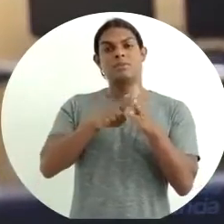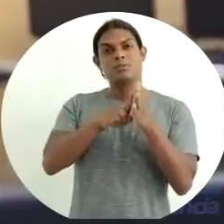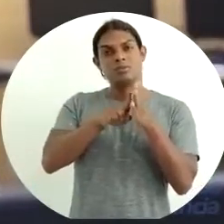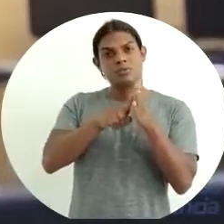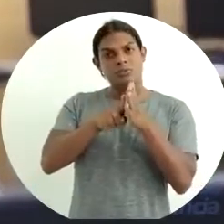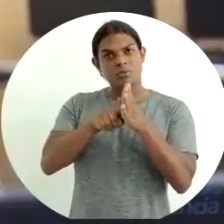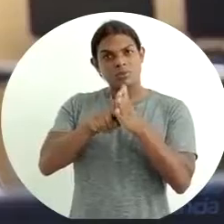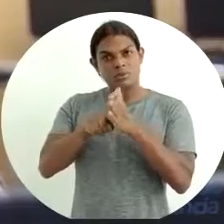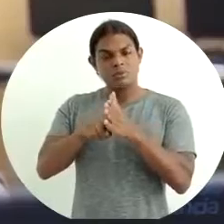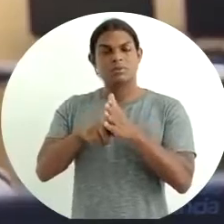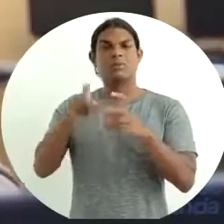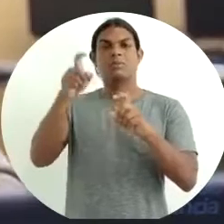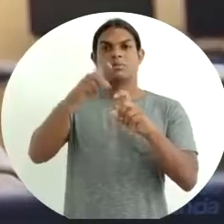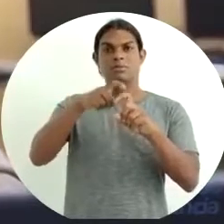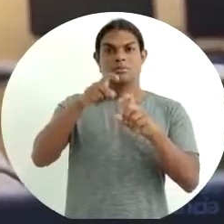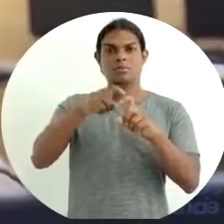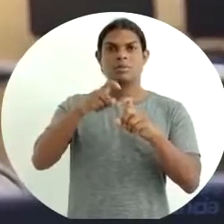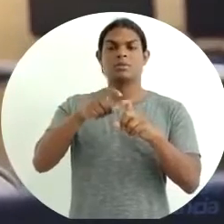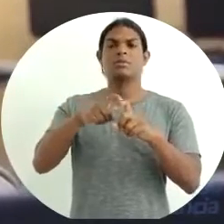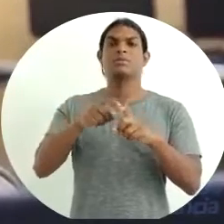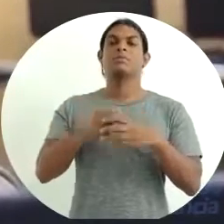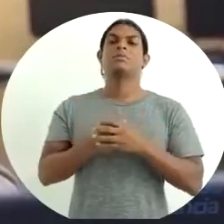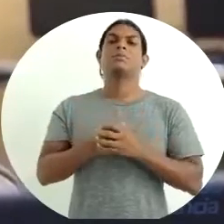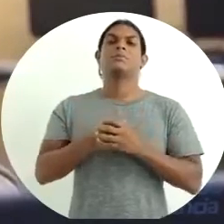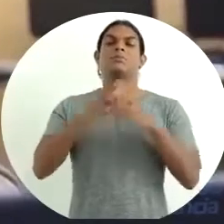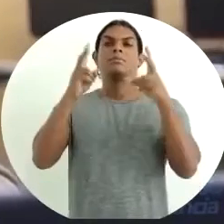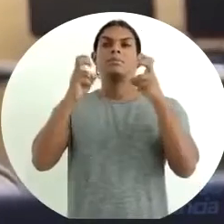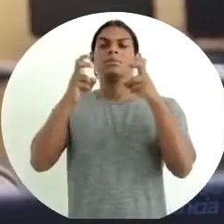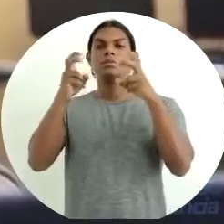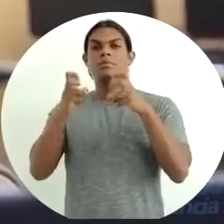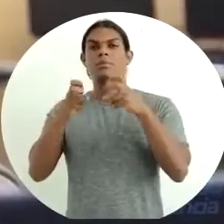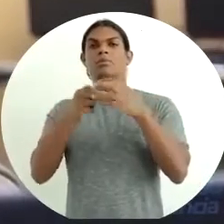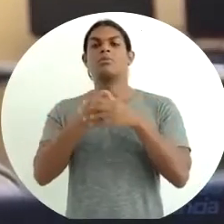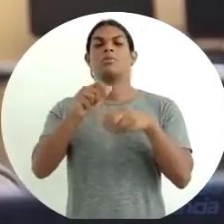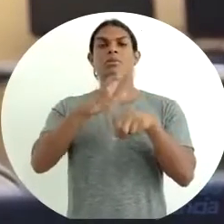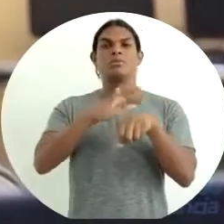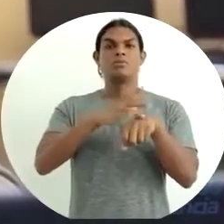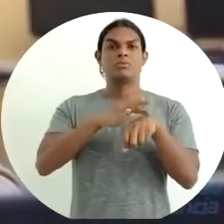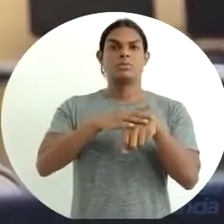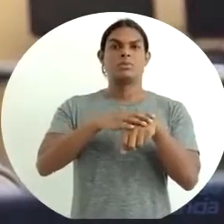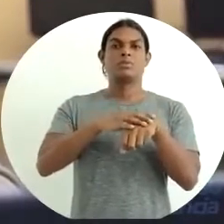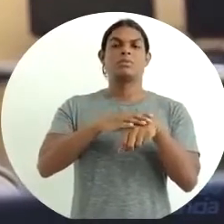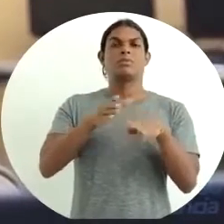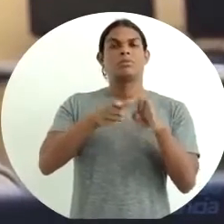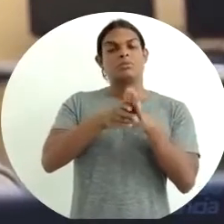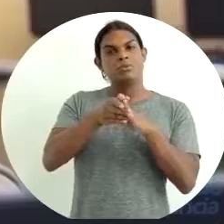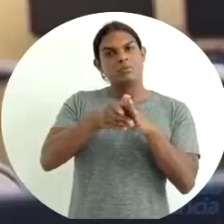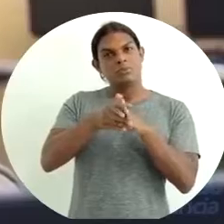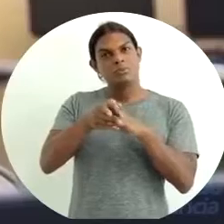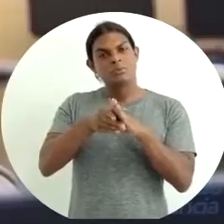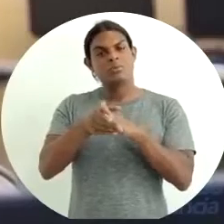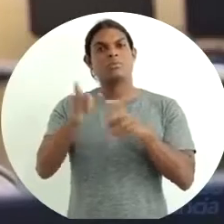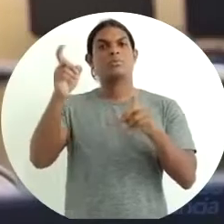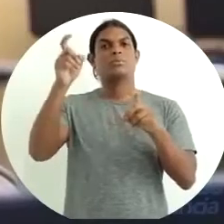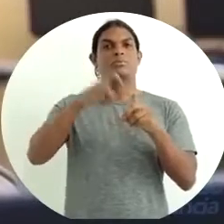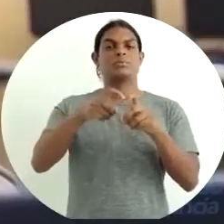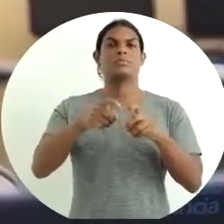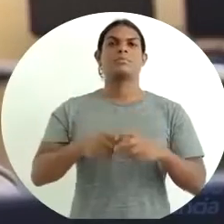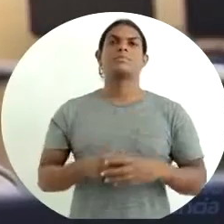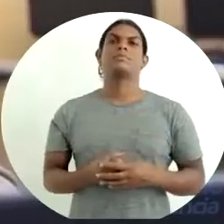a data que a doença foi efetivamente comprovada por laudo médico. Também é o dia do acidente do